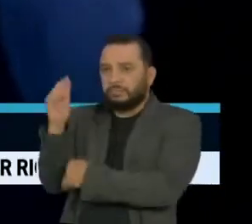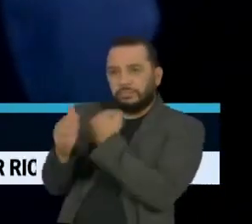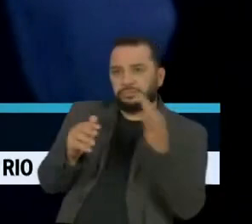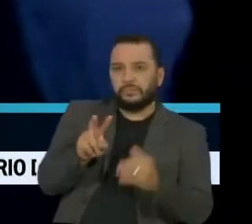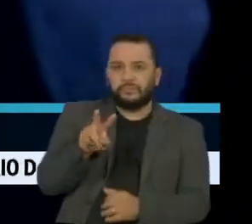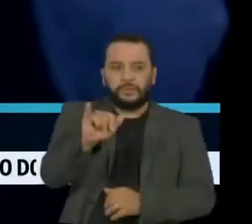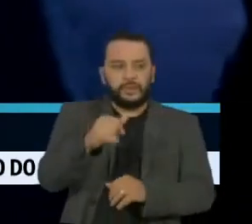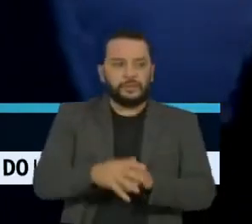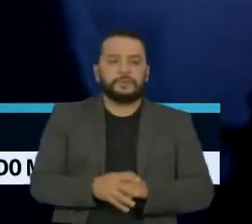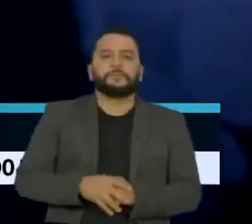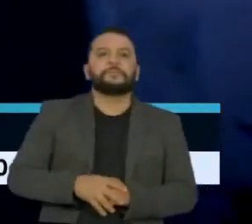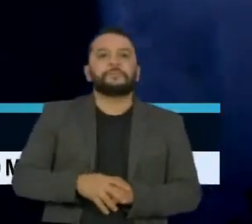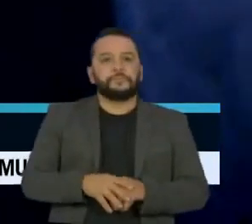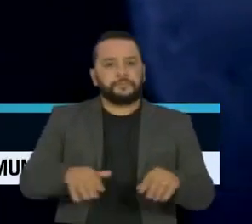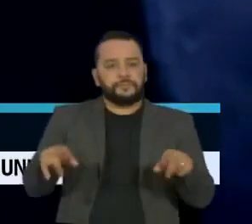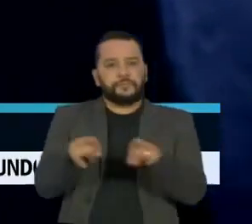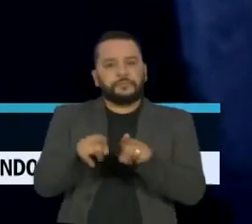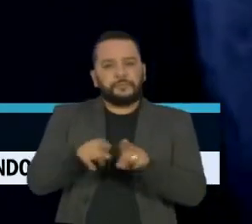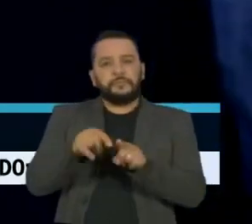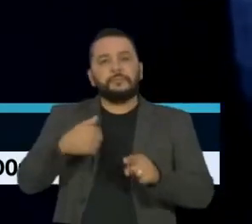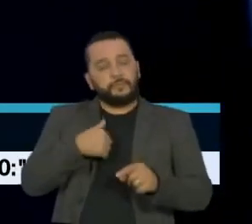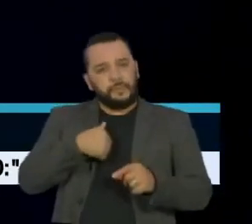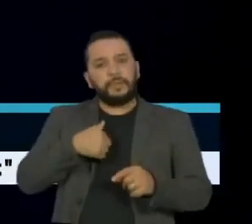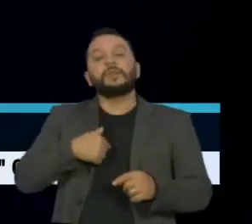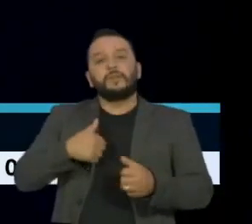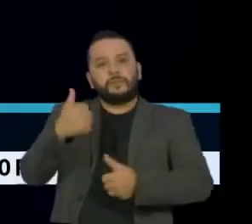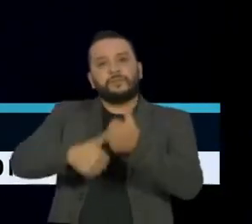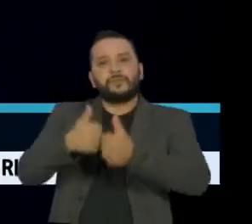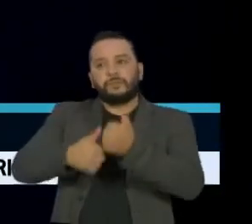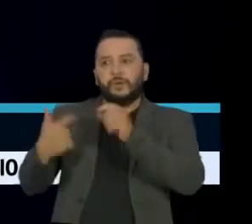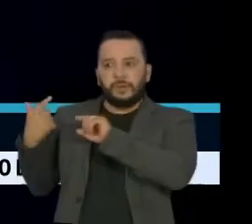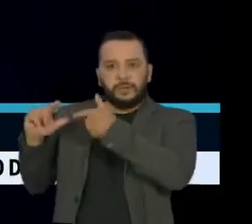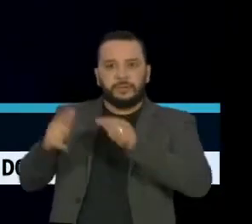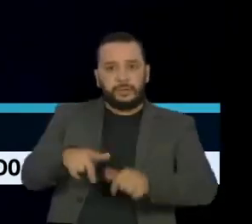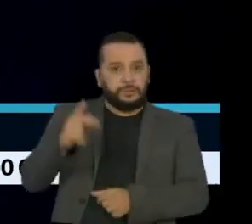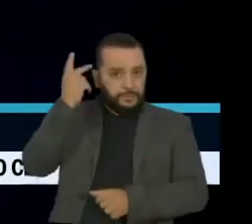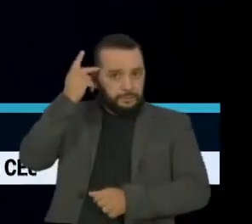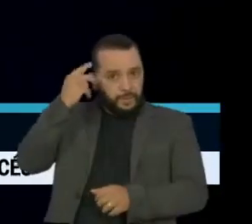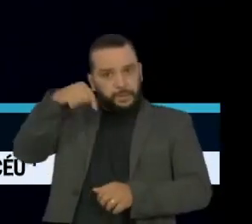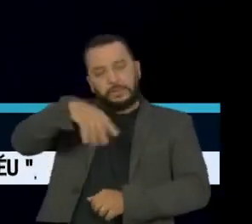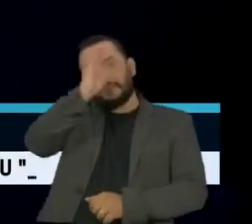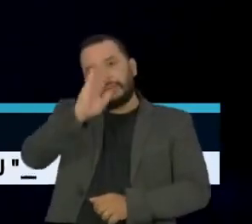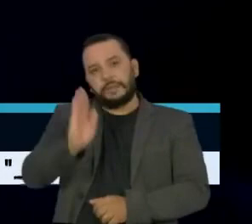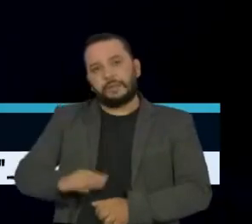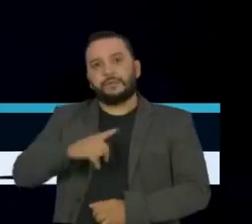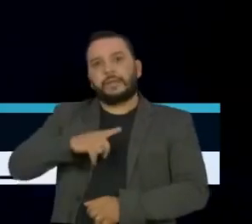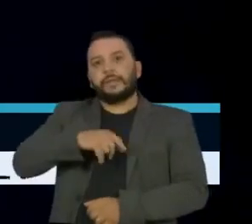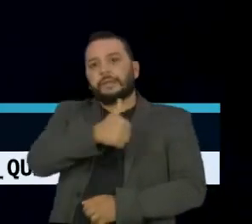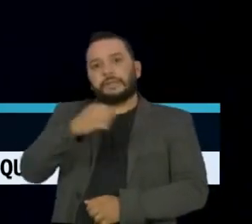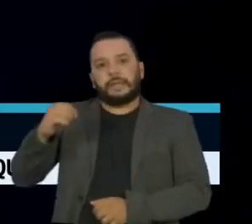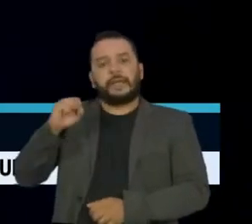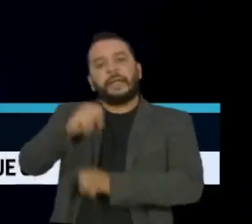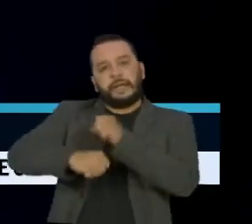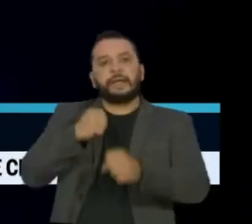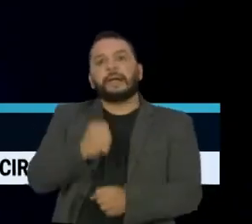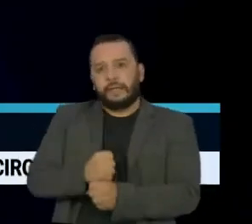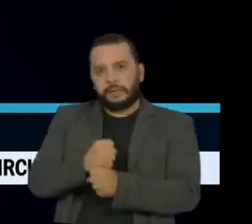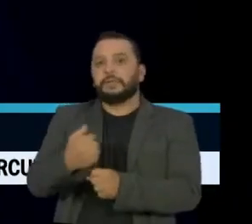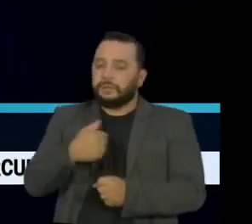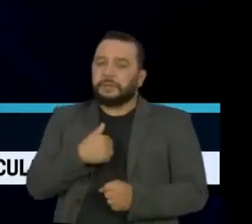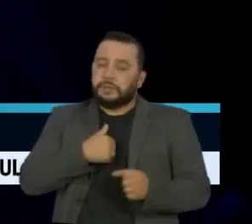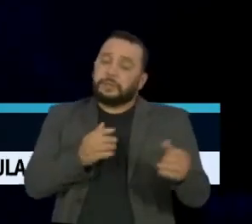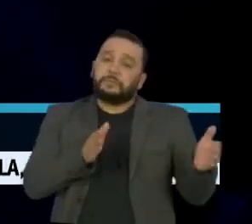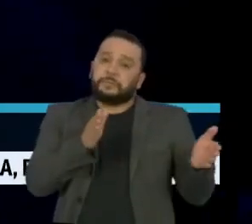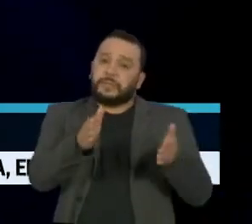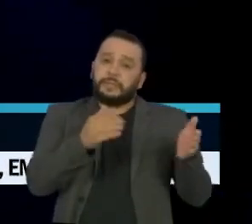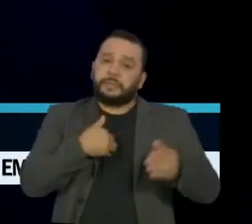Um dos times mais tradicionais de São Paulo e do Brasil completa 100 anos. Os tempos atuais estão longe dos melhores vividos